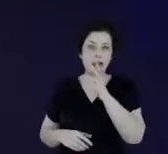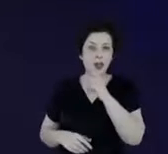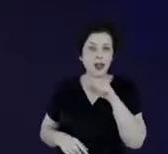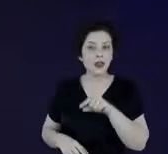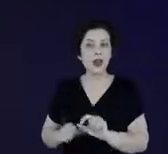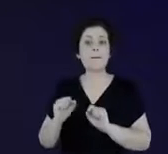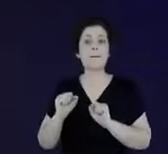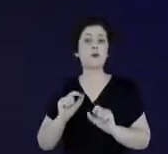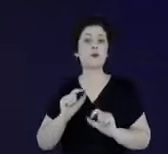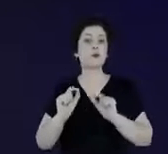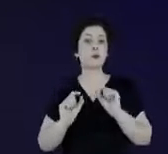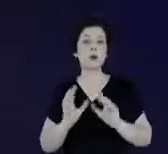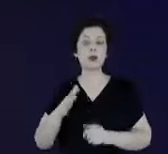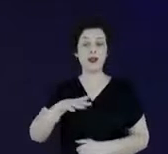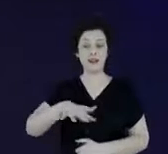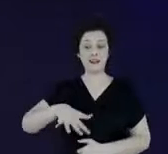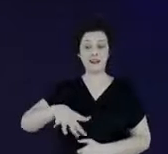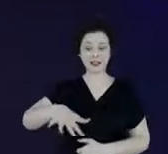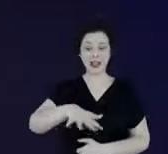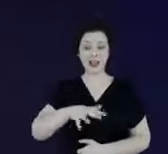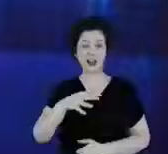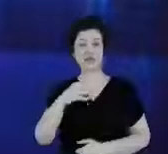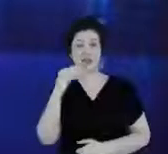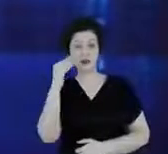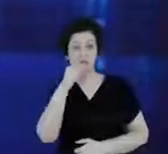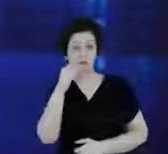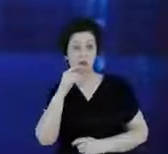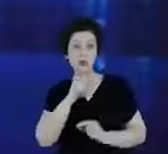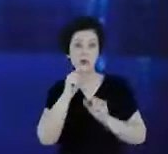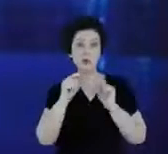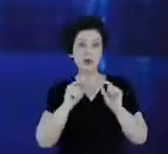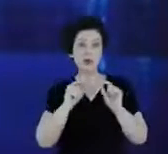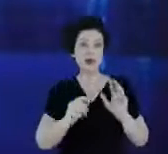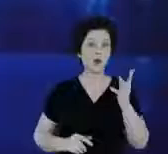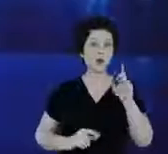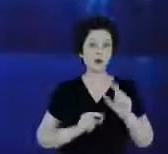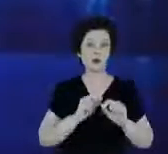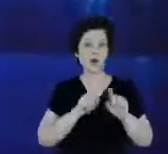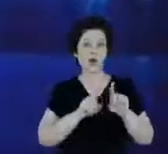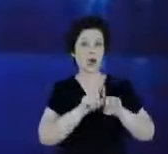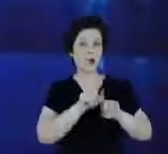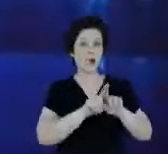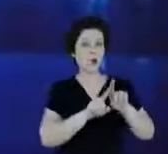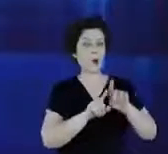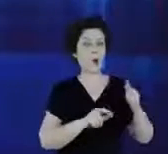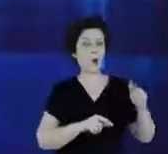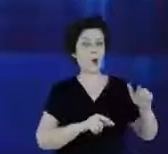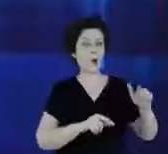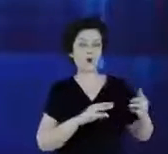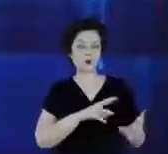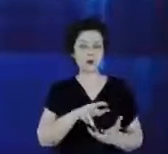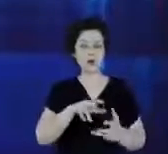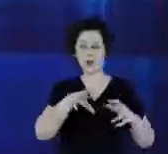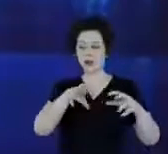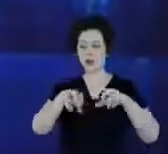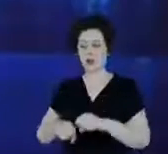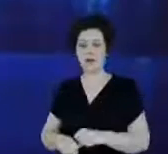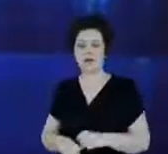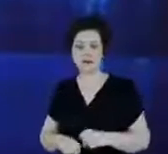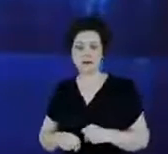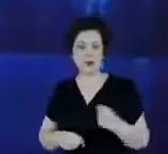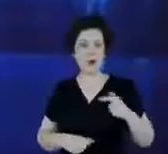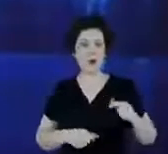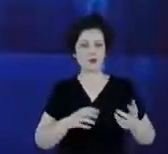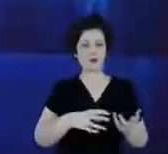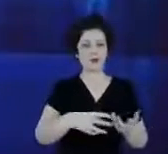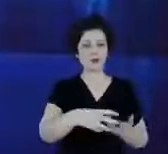e colocar esse setor vulnerável a captura de concorrência inclusive e globais né de todas as partes